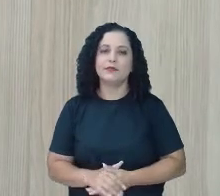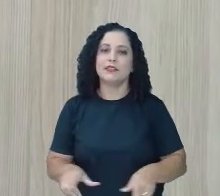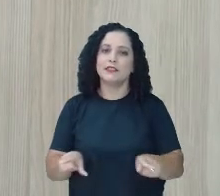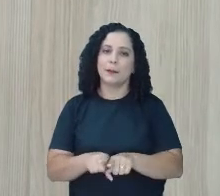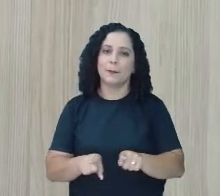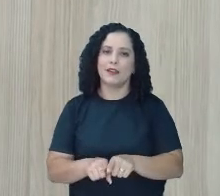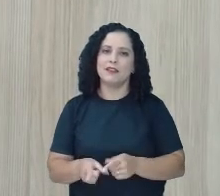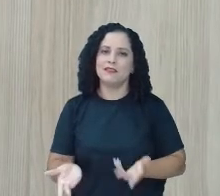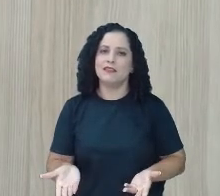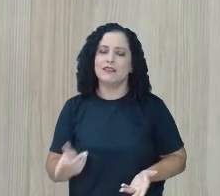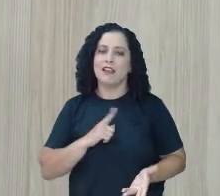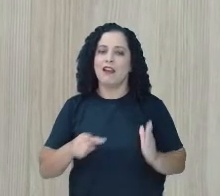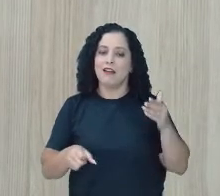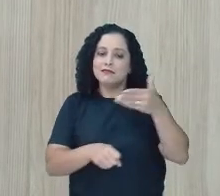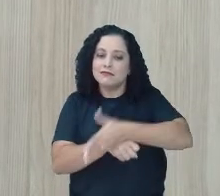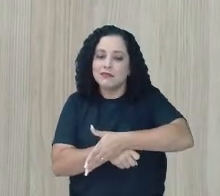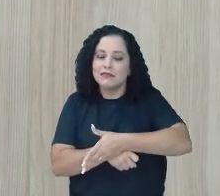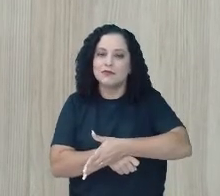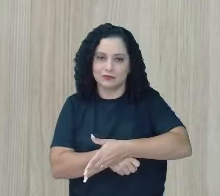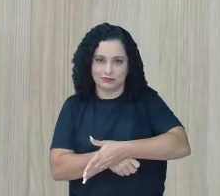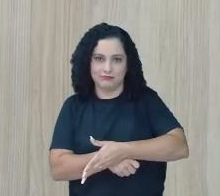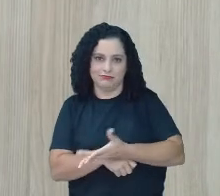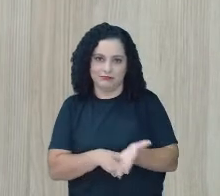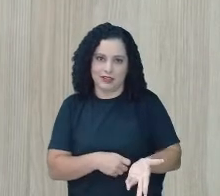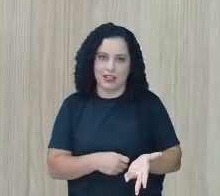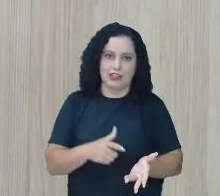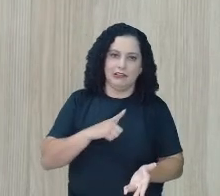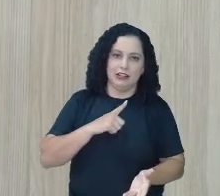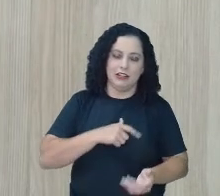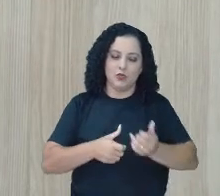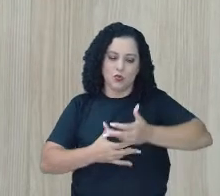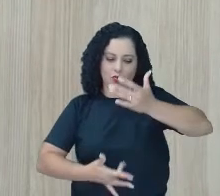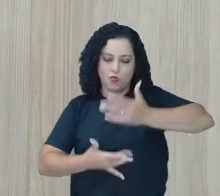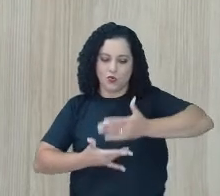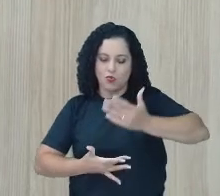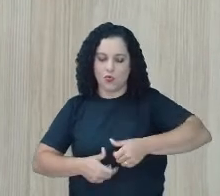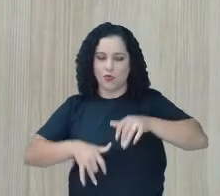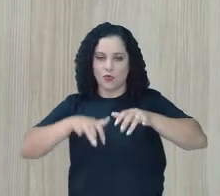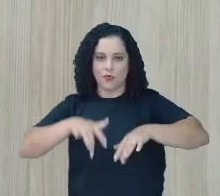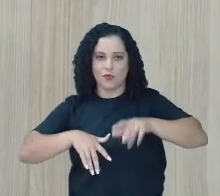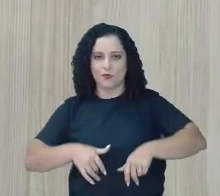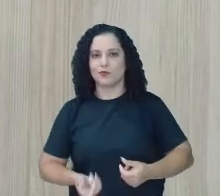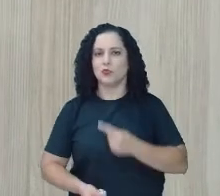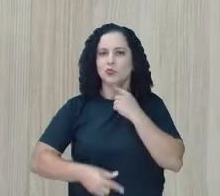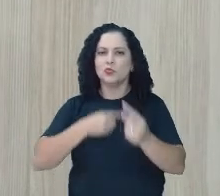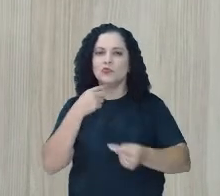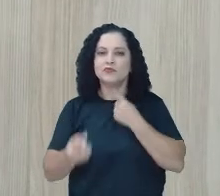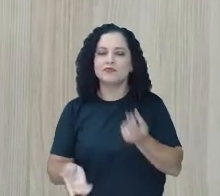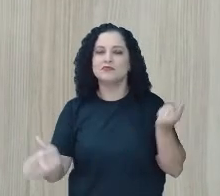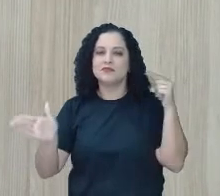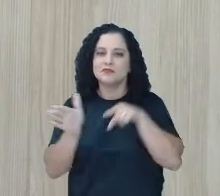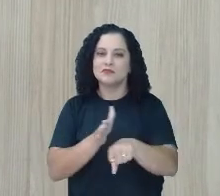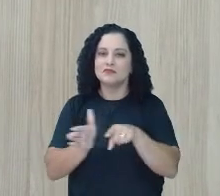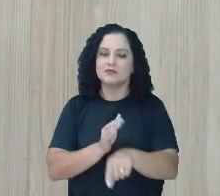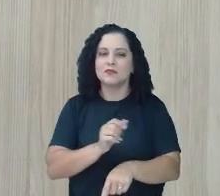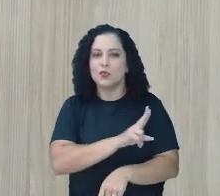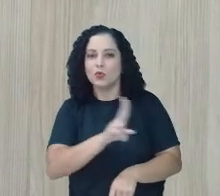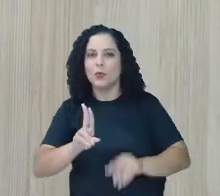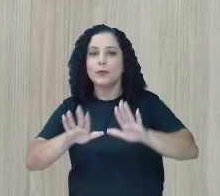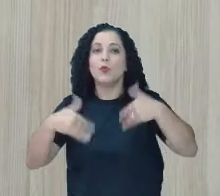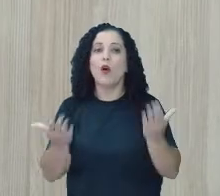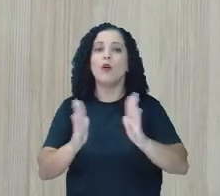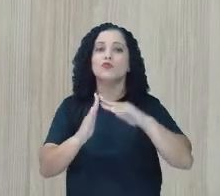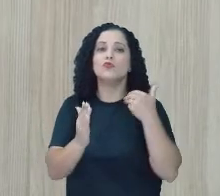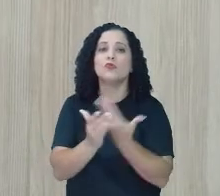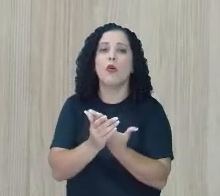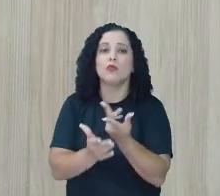acesso aqui à nossa plataforma, onde você vai mandar suas dúvidas, suas perguntas, o seu nome, de escola você faz